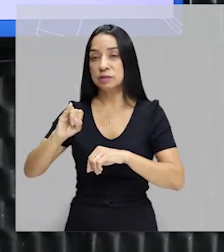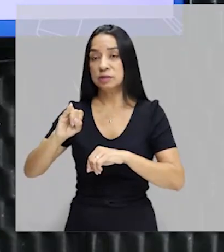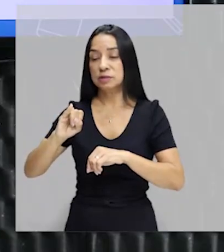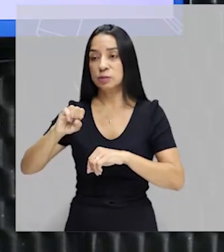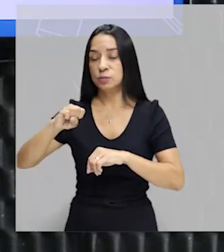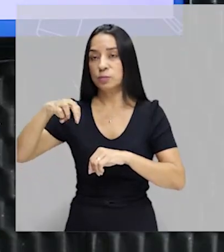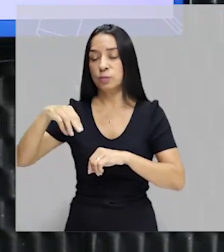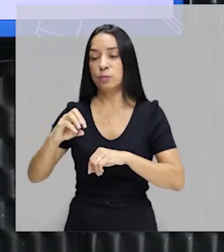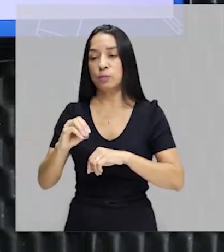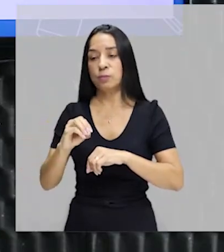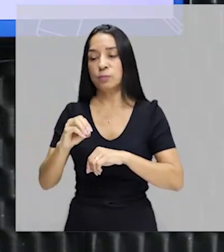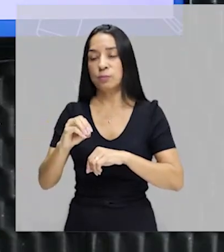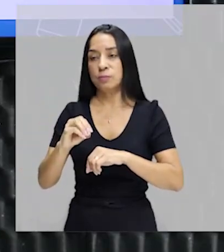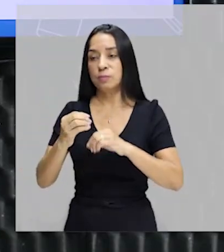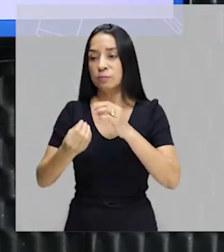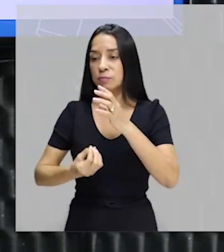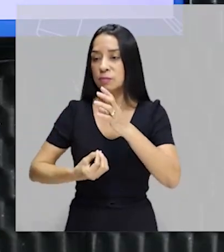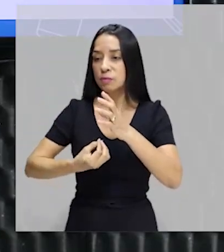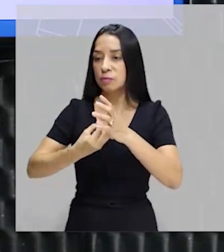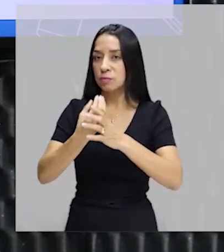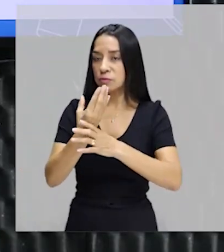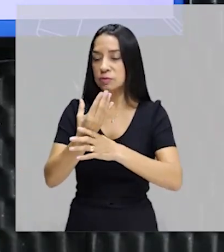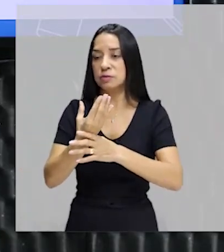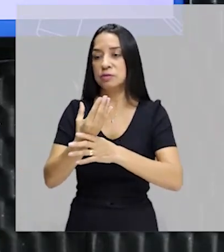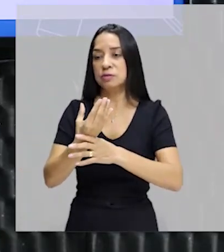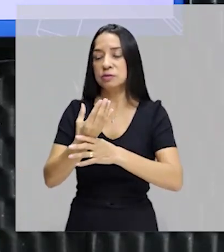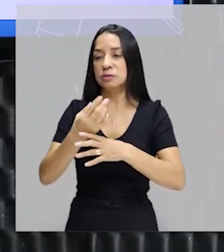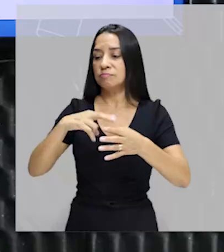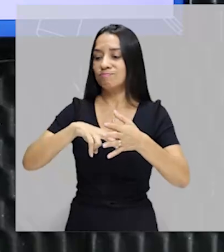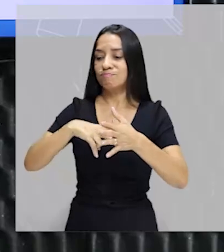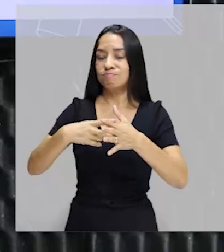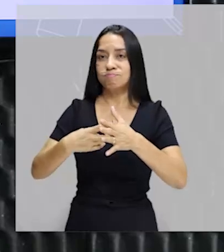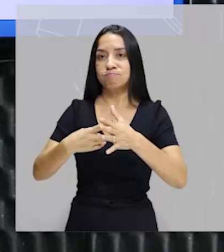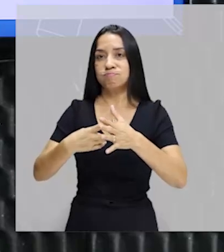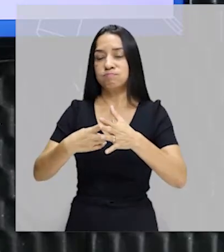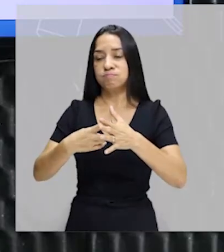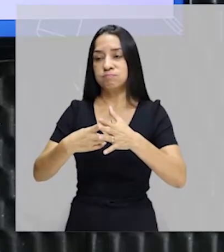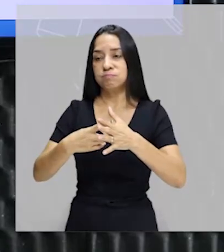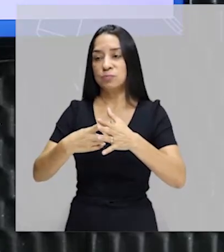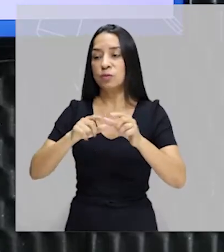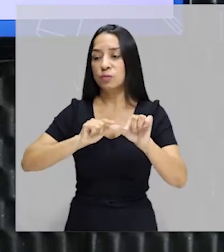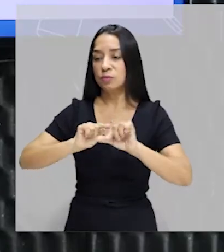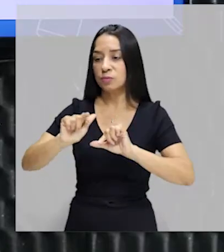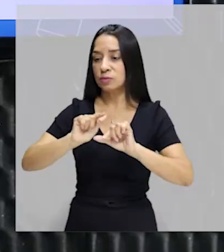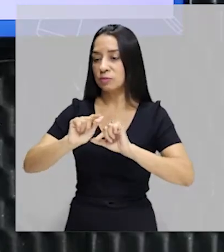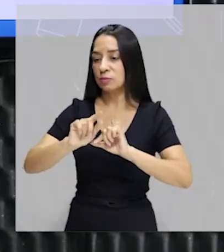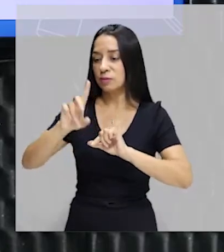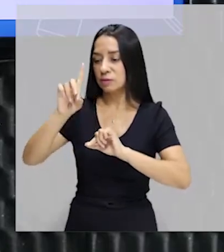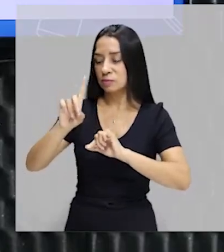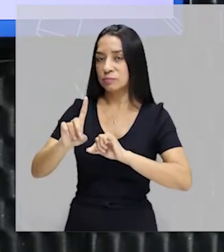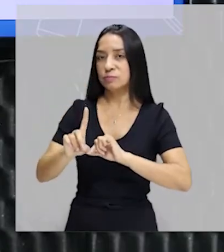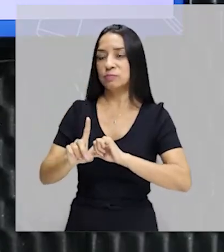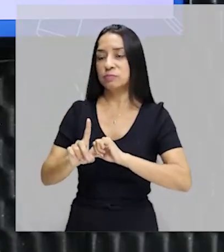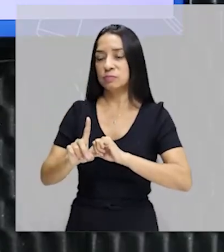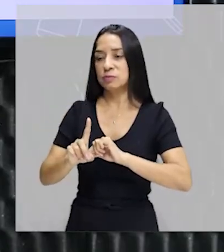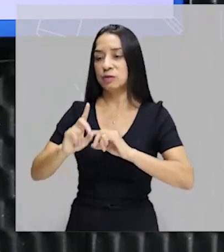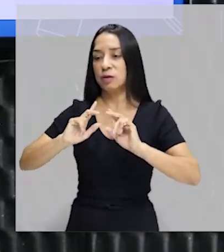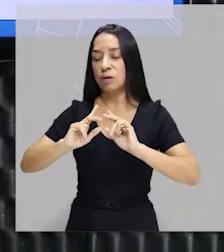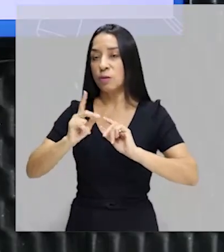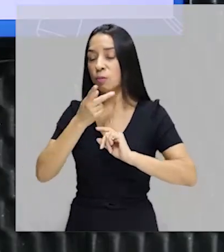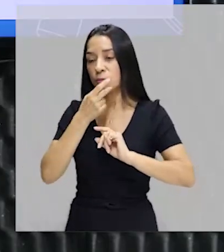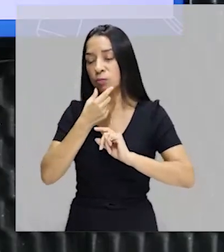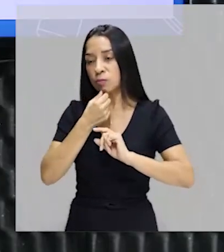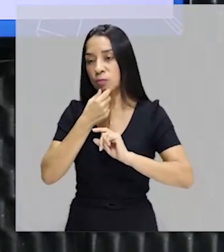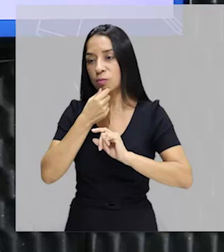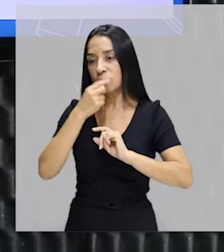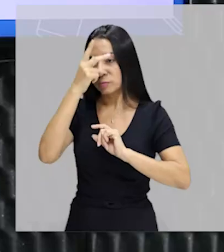no calvinismo. A ideia de que o trabalho dignifica o homem. Porém, essa